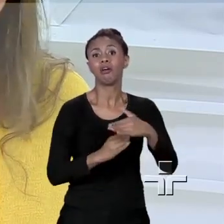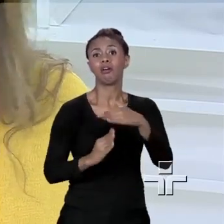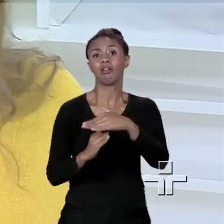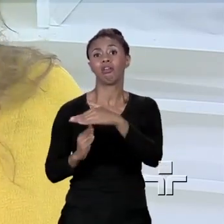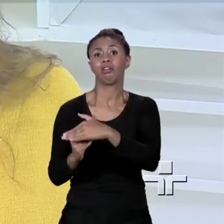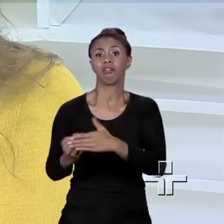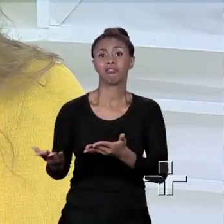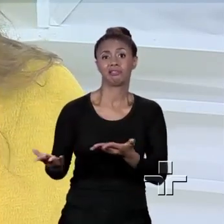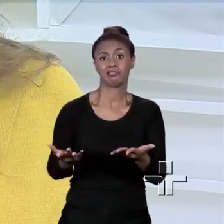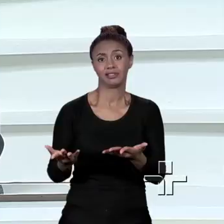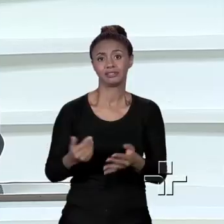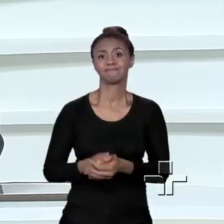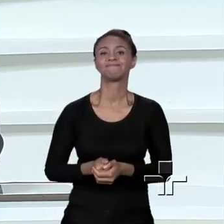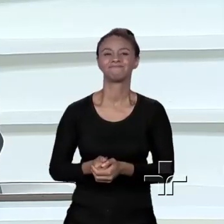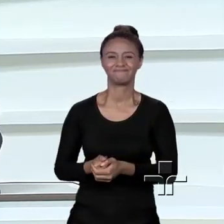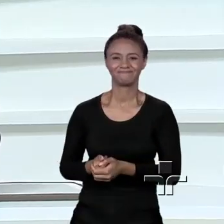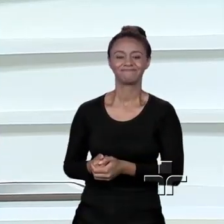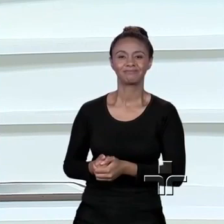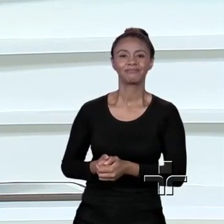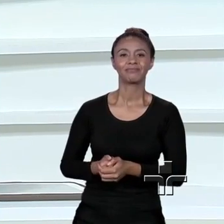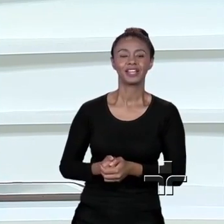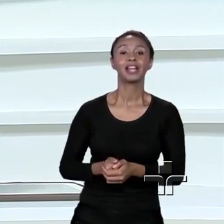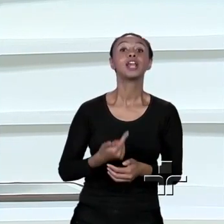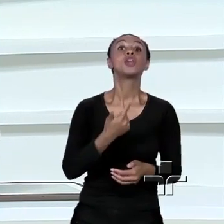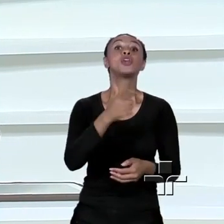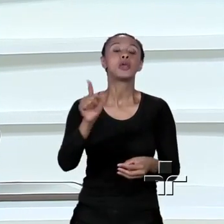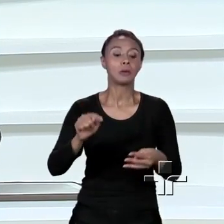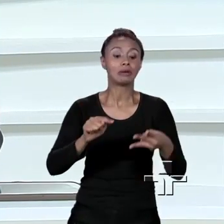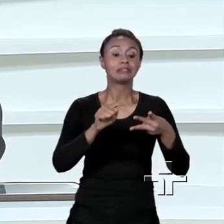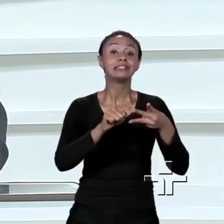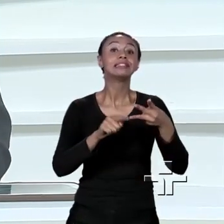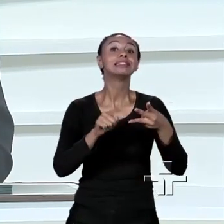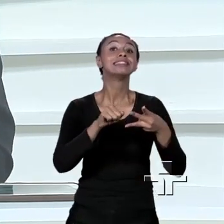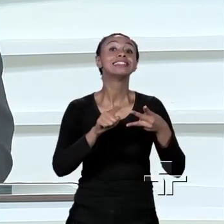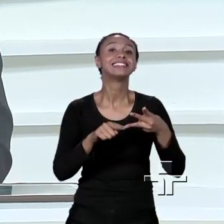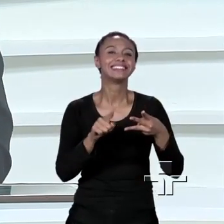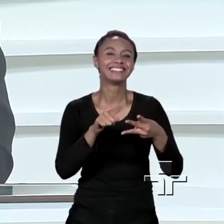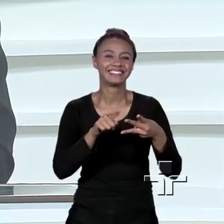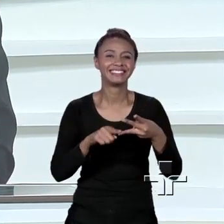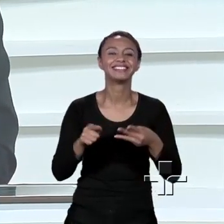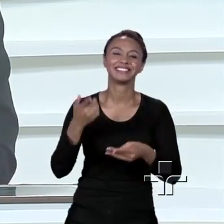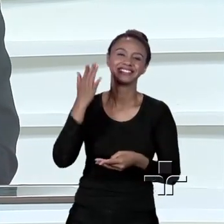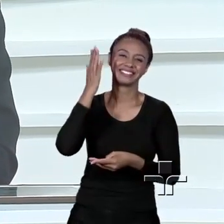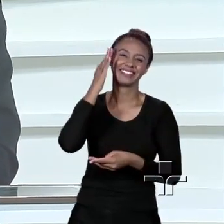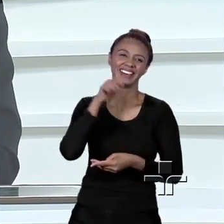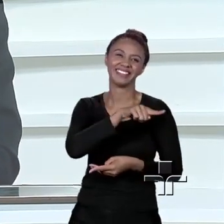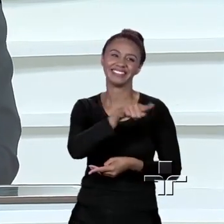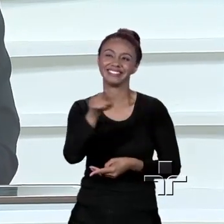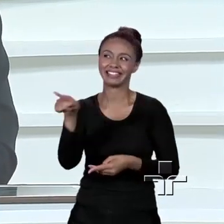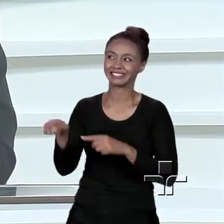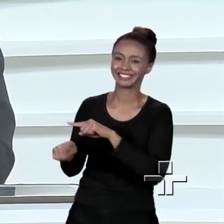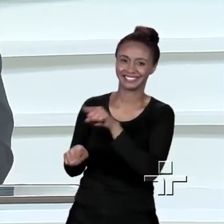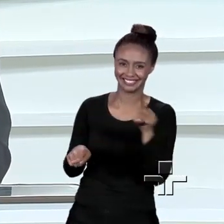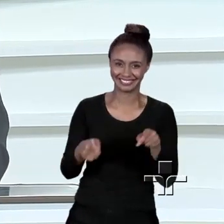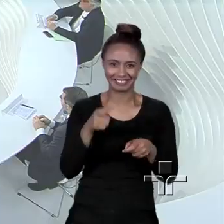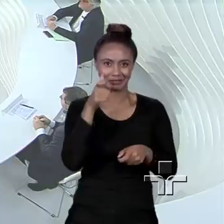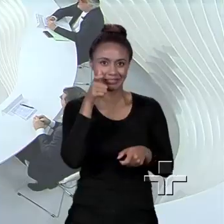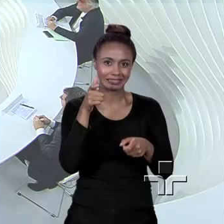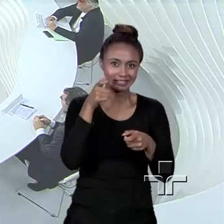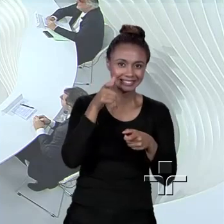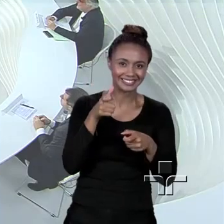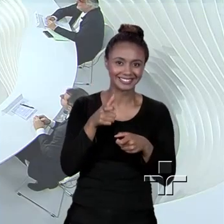Os outros pontos que o João Gabriel tinha levantado, acho que interessam. Médicos cubanos e acordo do